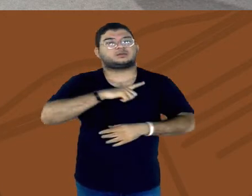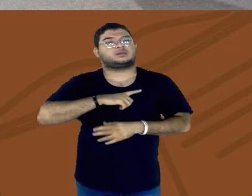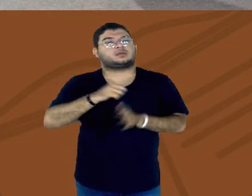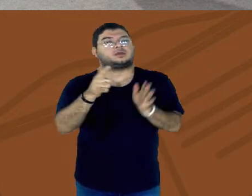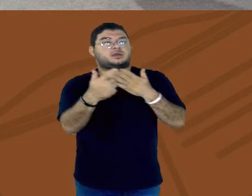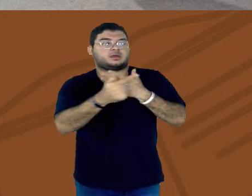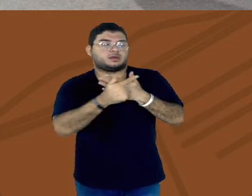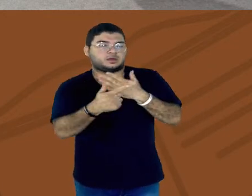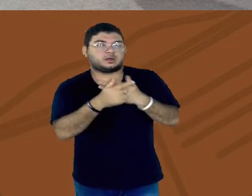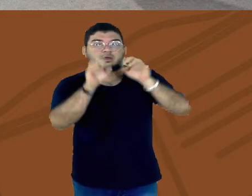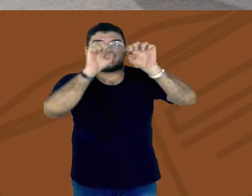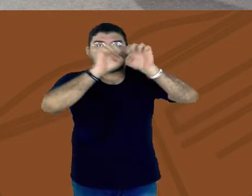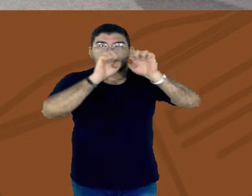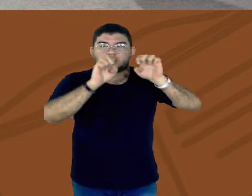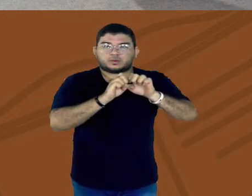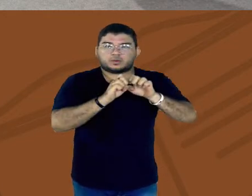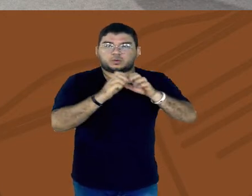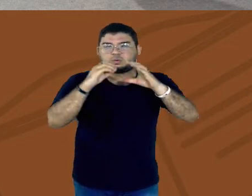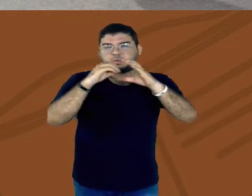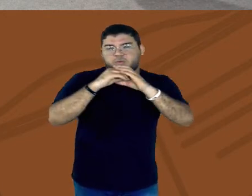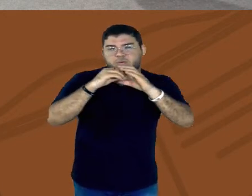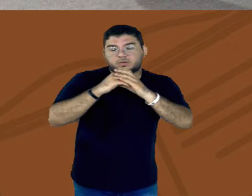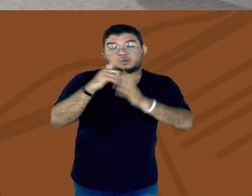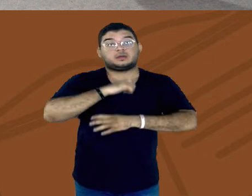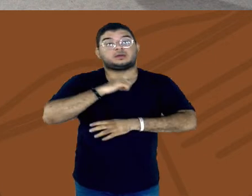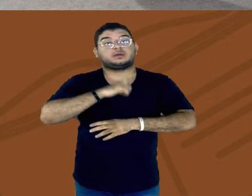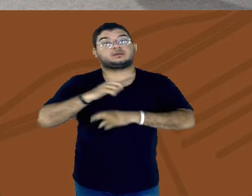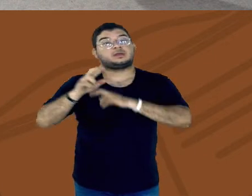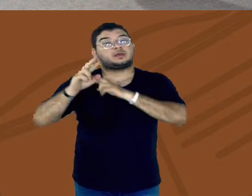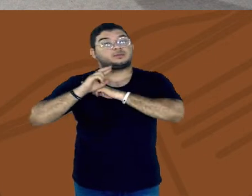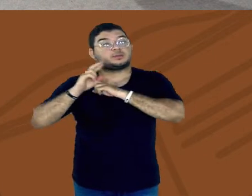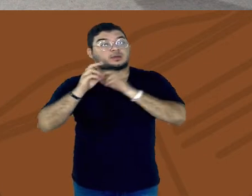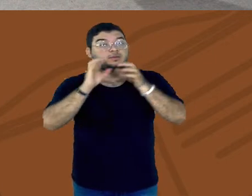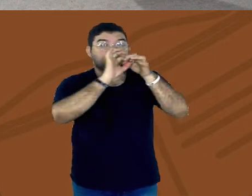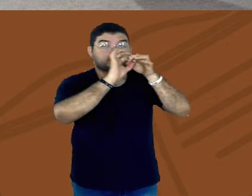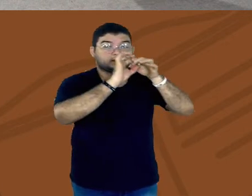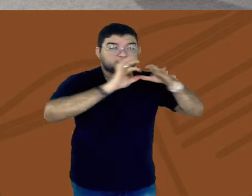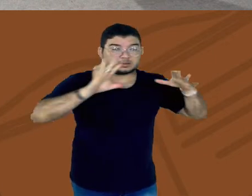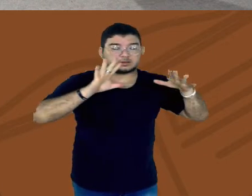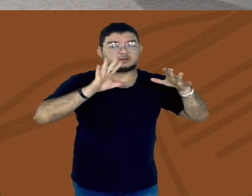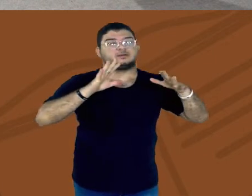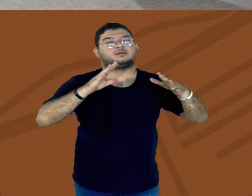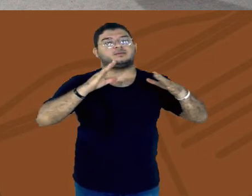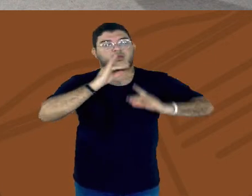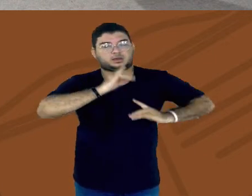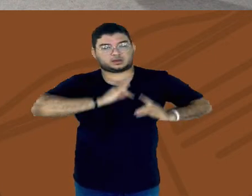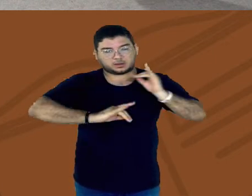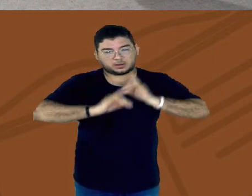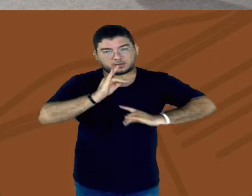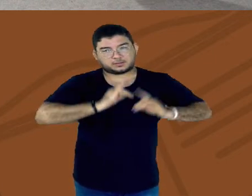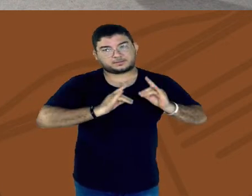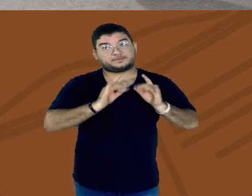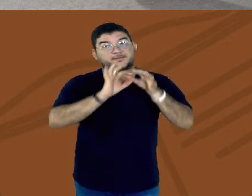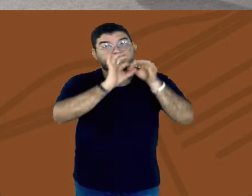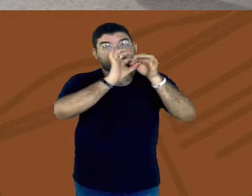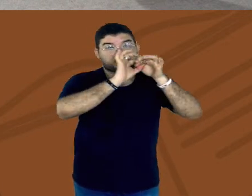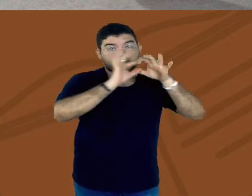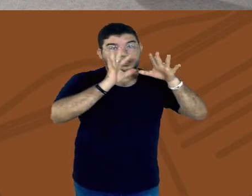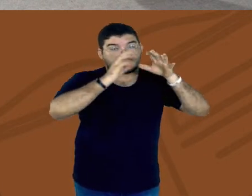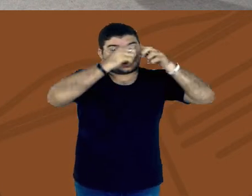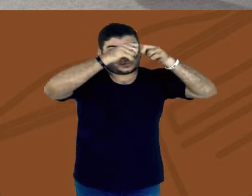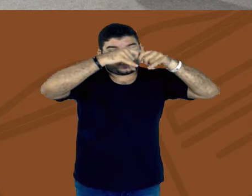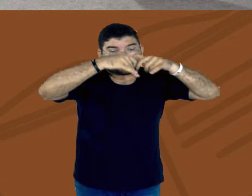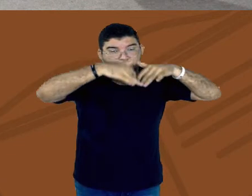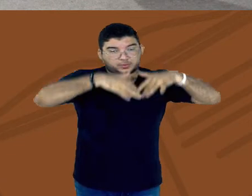função. São estruturas celulares que têm a função de liberar, de secretar substância. Se libera, se